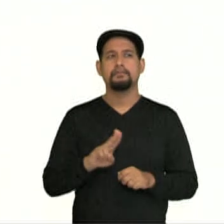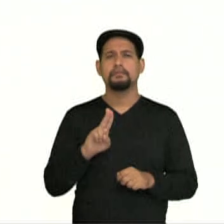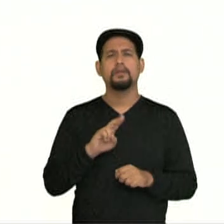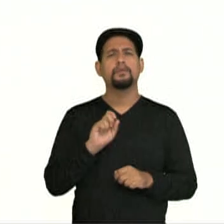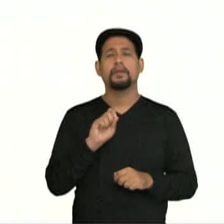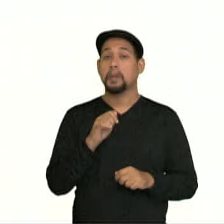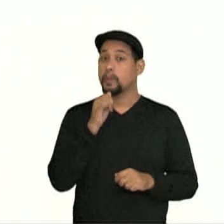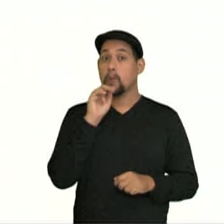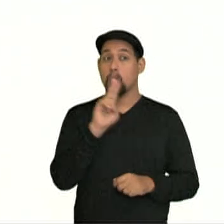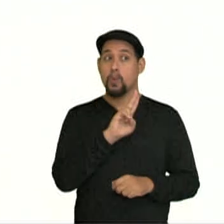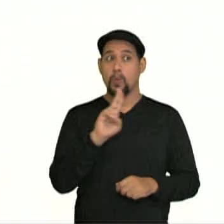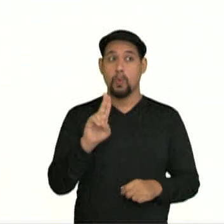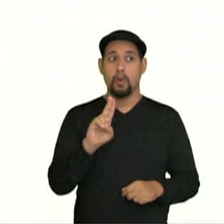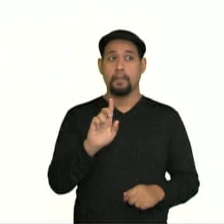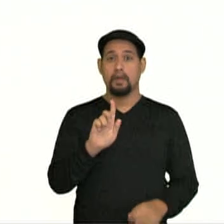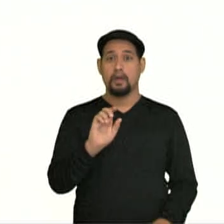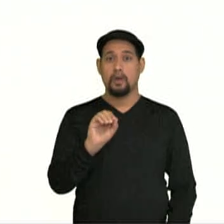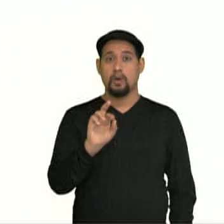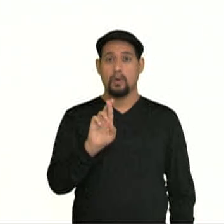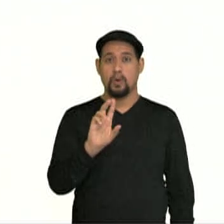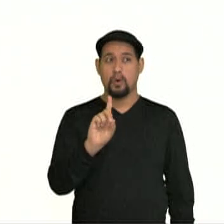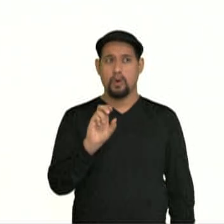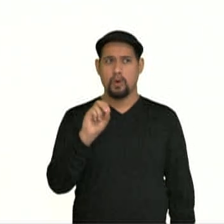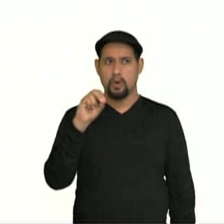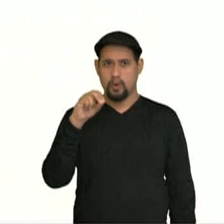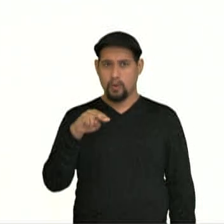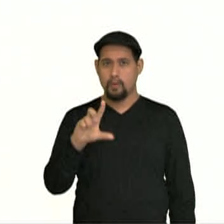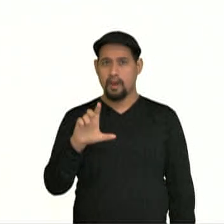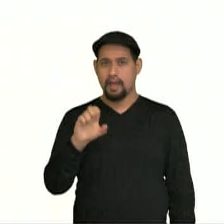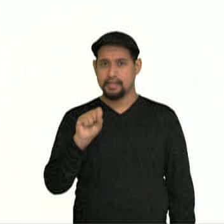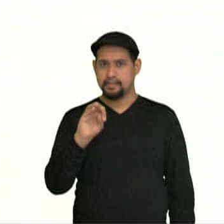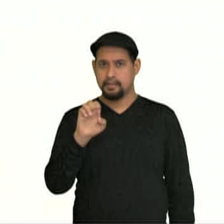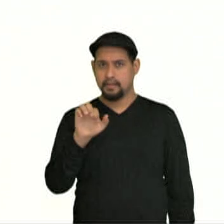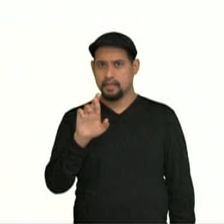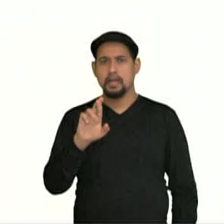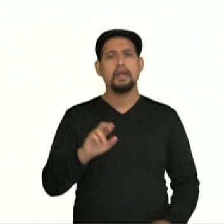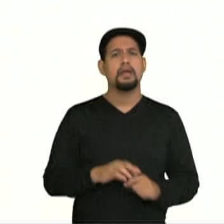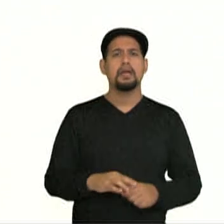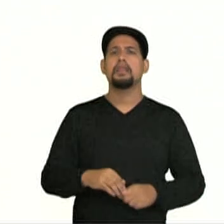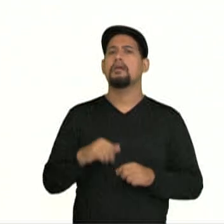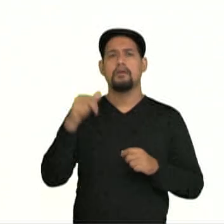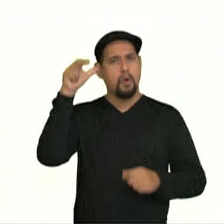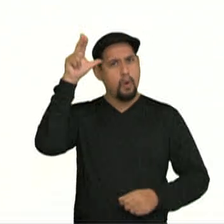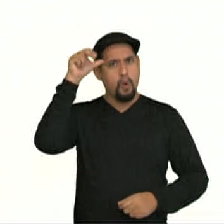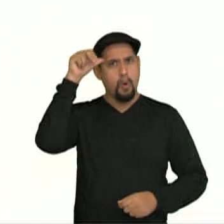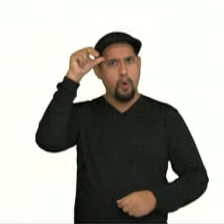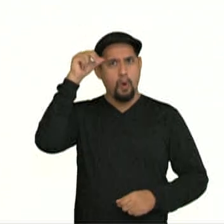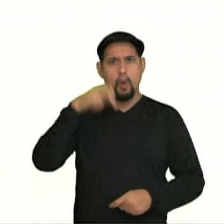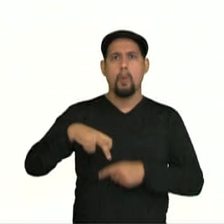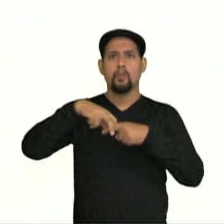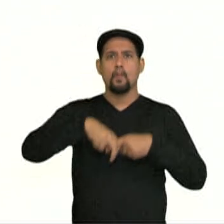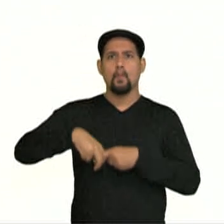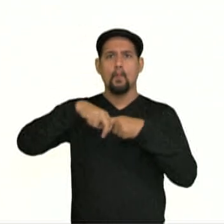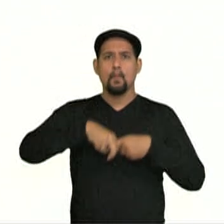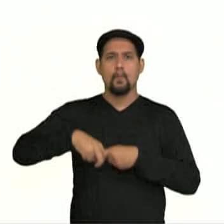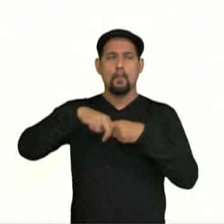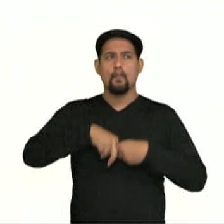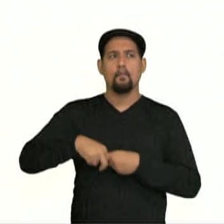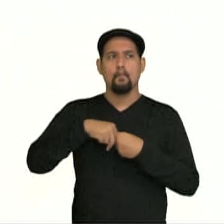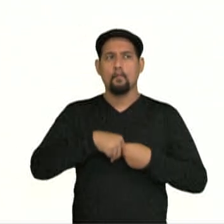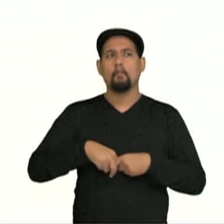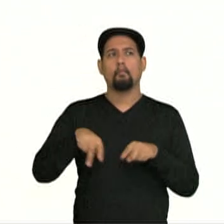Então, o nome dele é Gordon Lester. Ele anda ou ele corre com cavalos de corrida. Is he a good